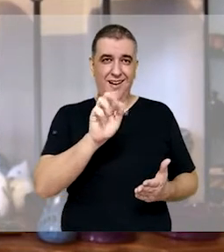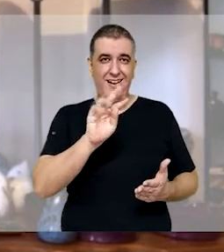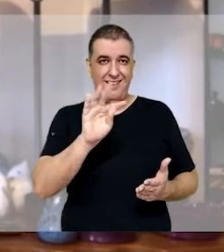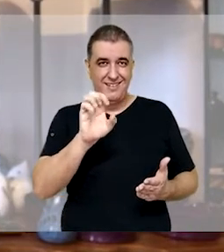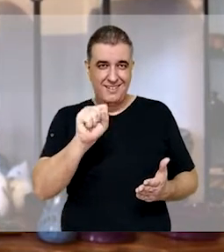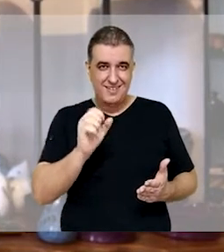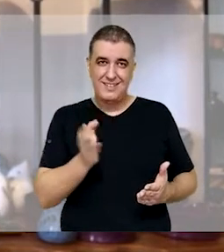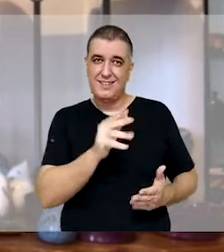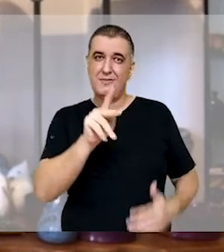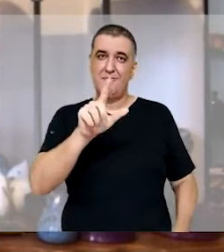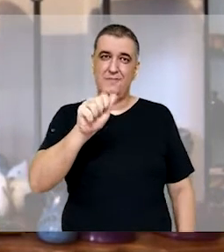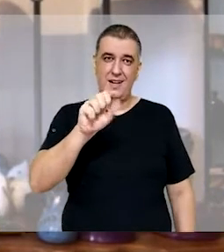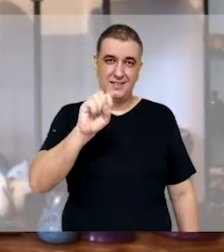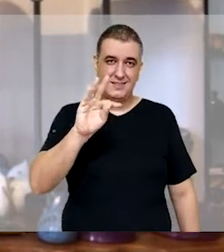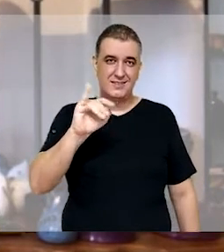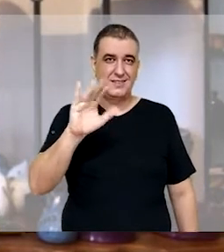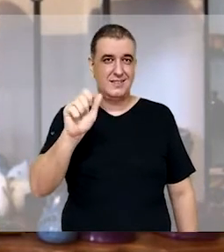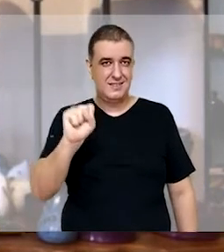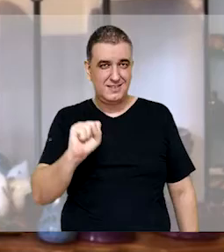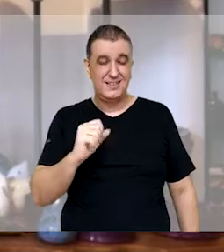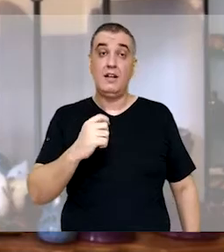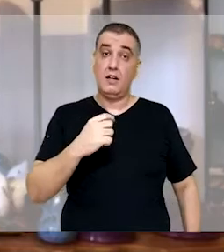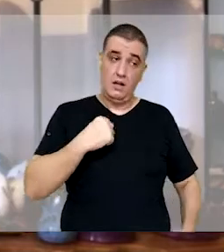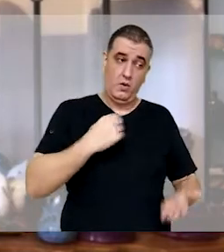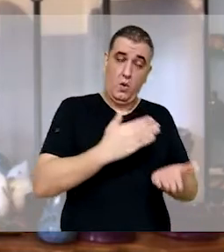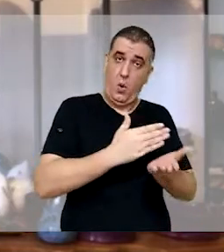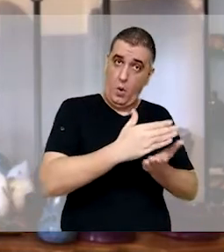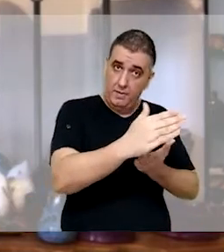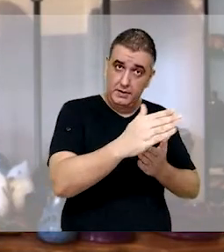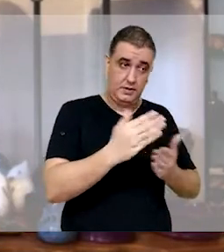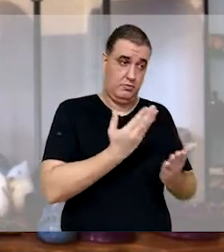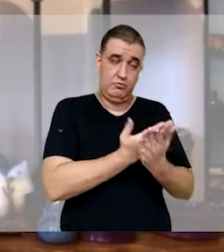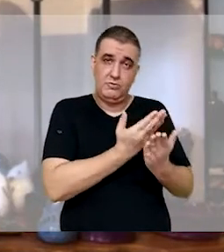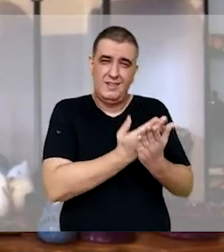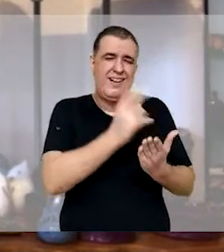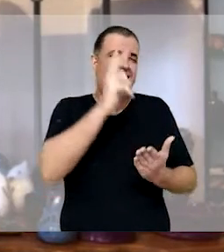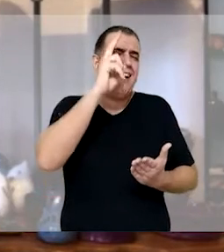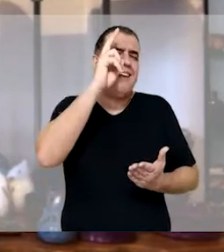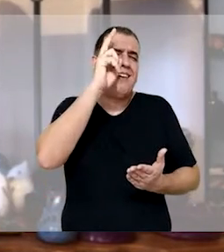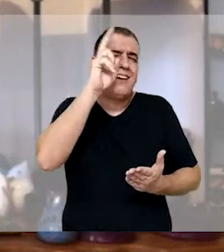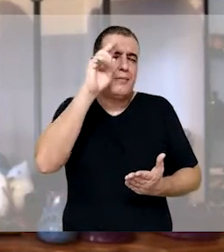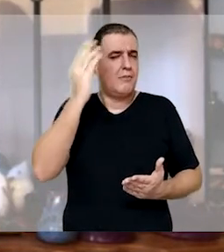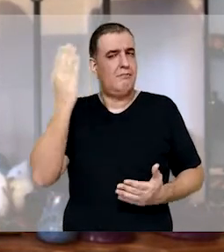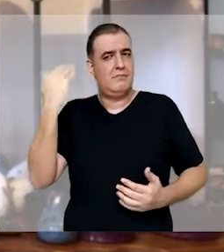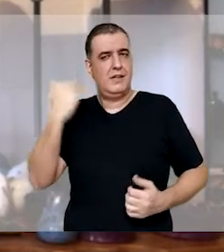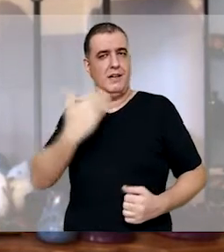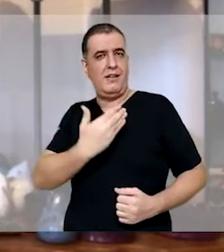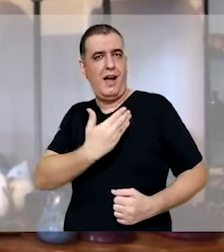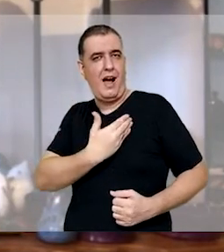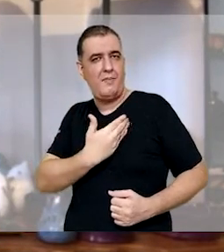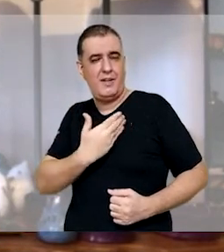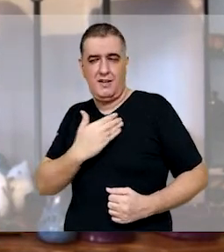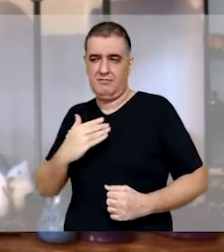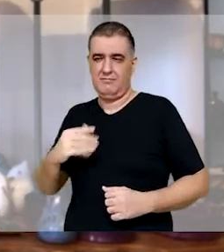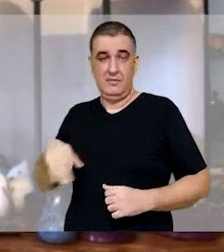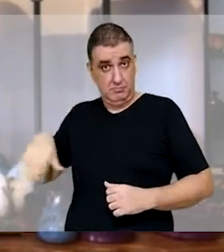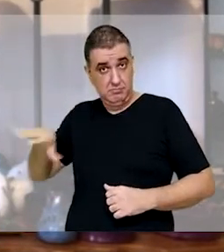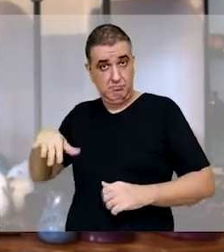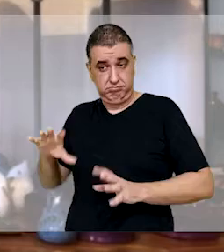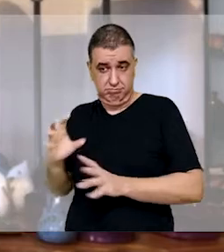artes pela Unesp. Então, meu primeiro contato foi lá. E a minha lembrança está com os meus colegas, né? Nós éramos uma turma de